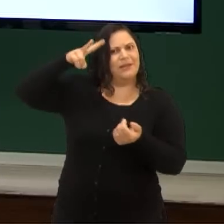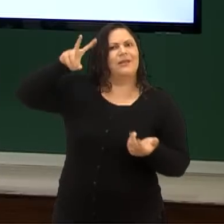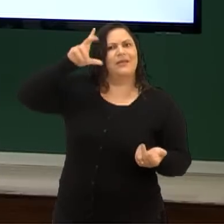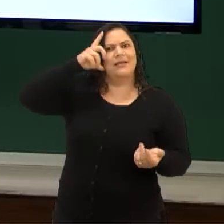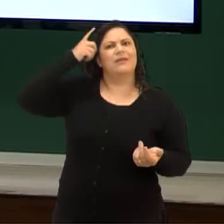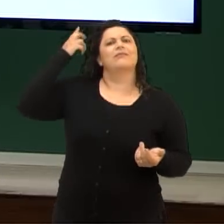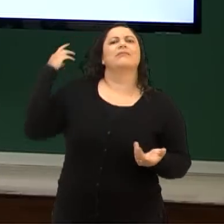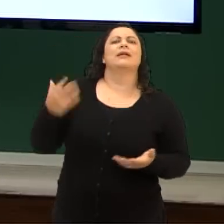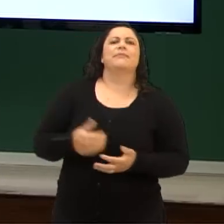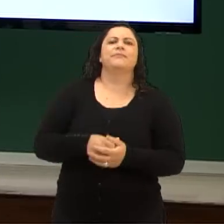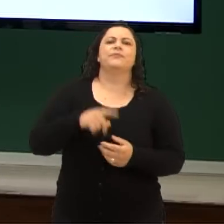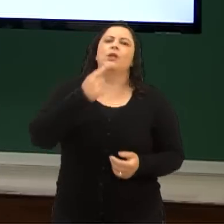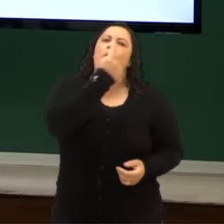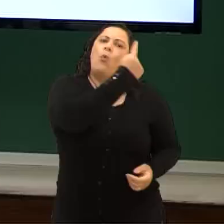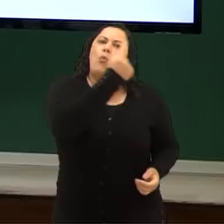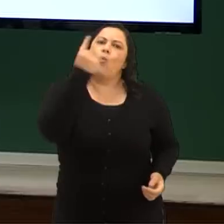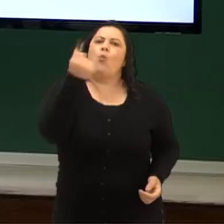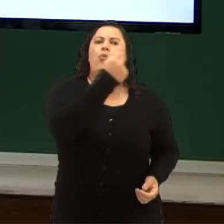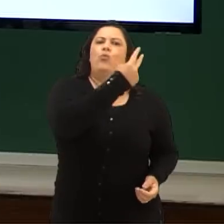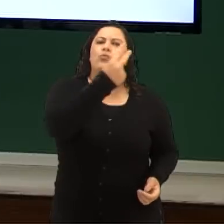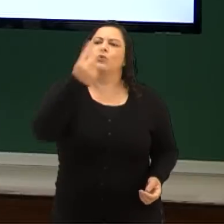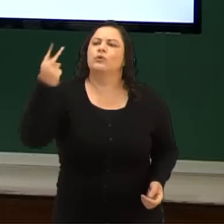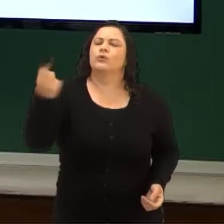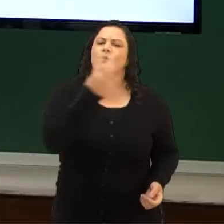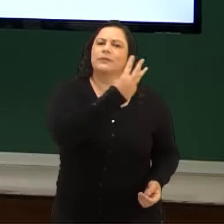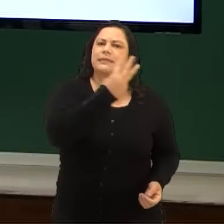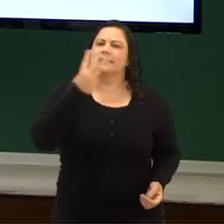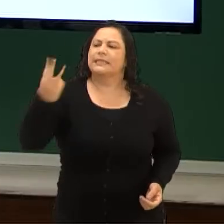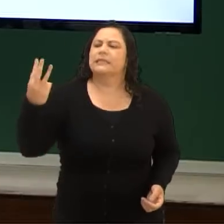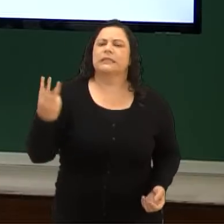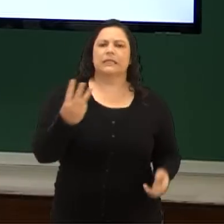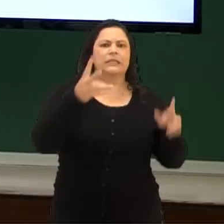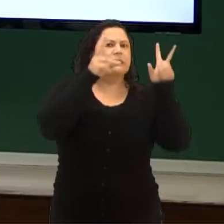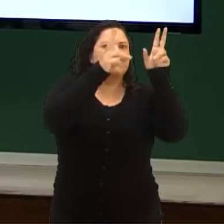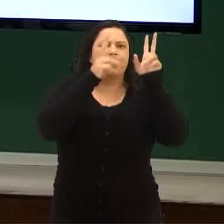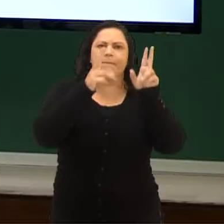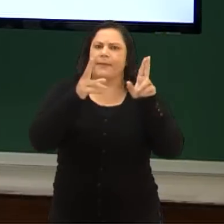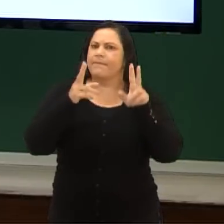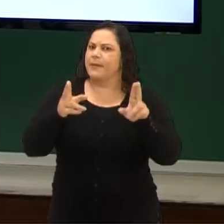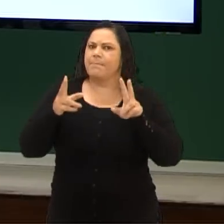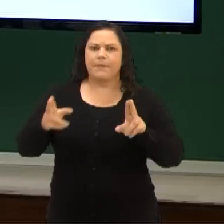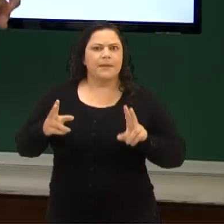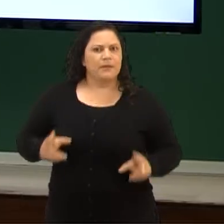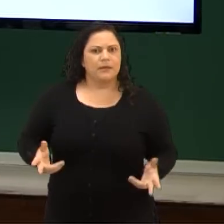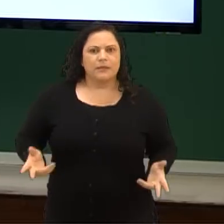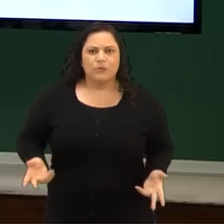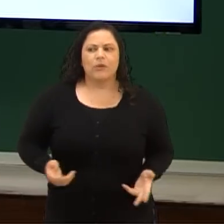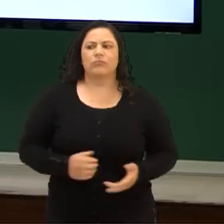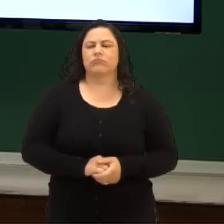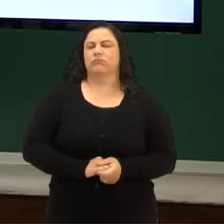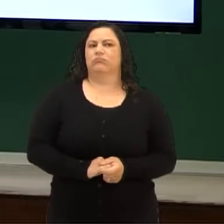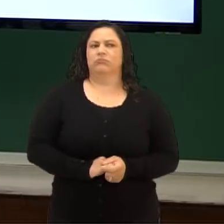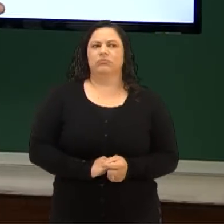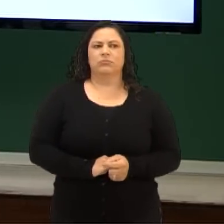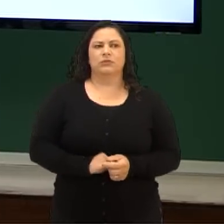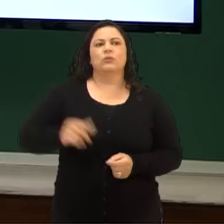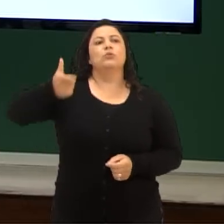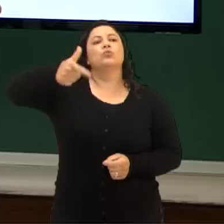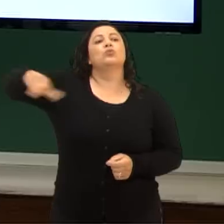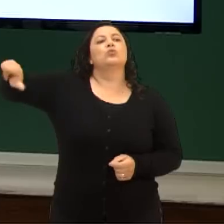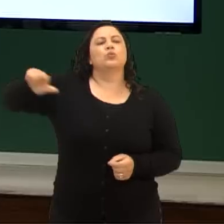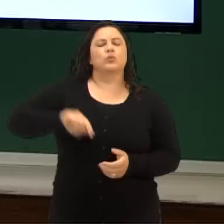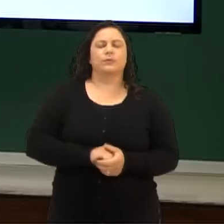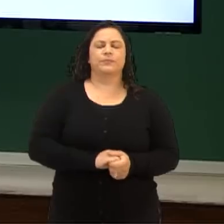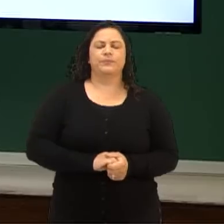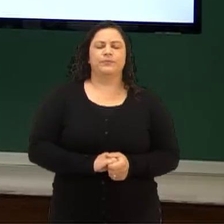É sempre 1, 2, 2, 3, 3. Esses elementos são iguais a 1. E todos os outros, ou seja, onde